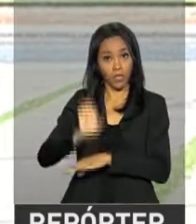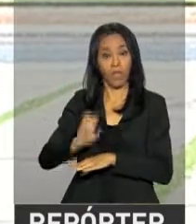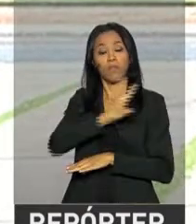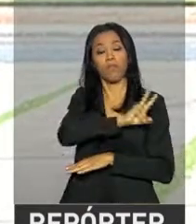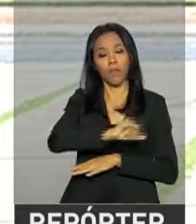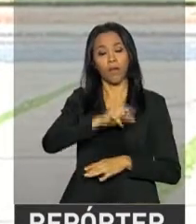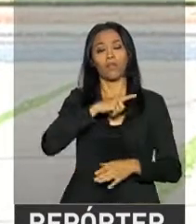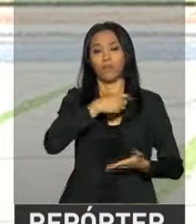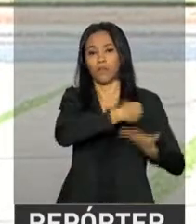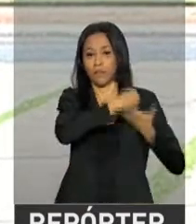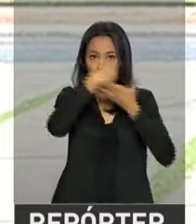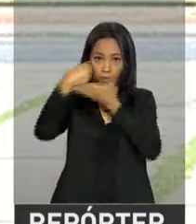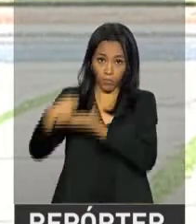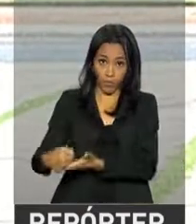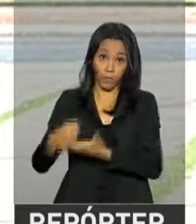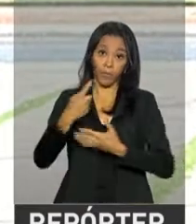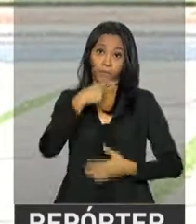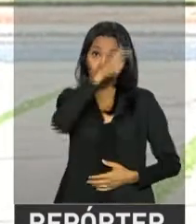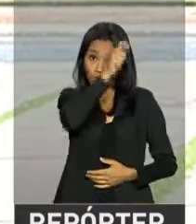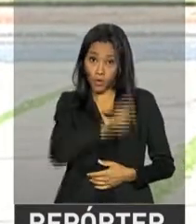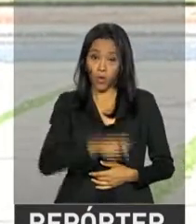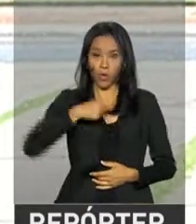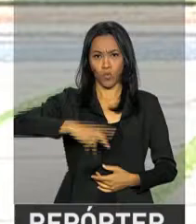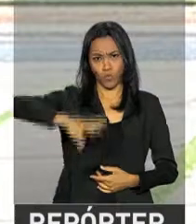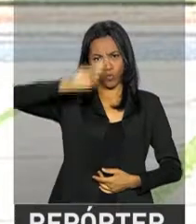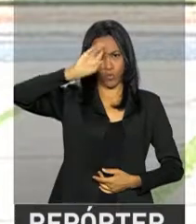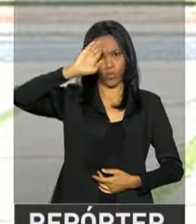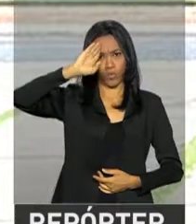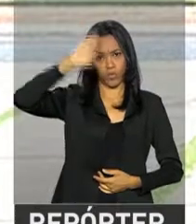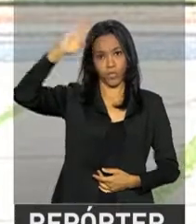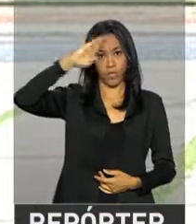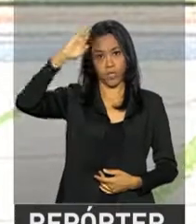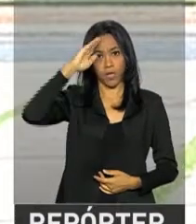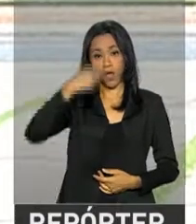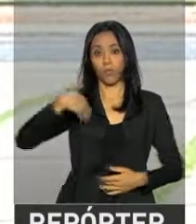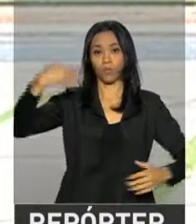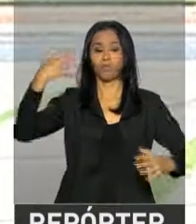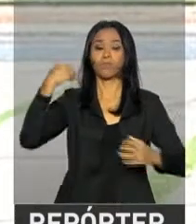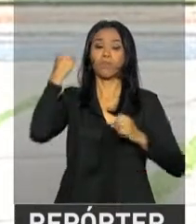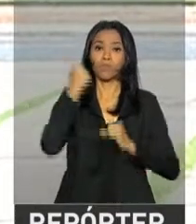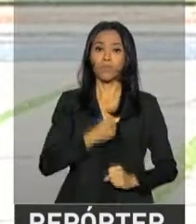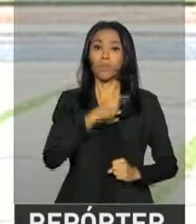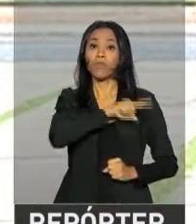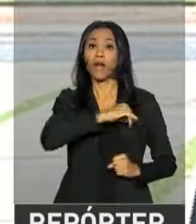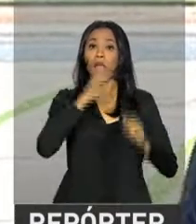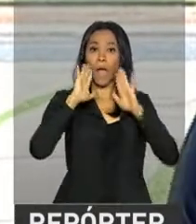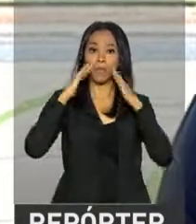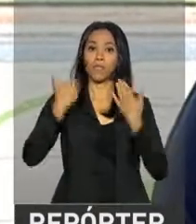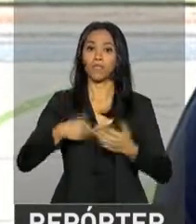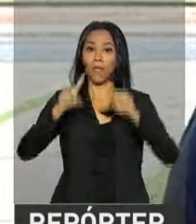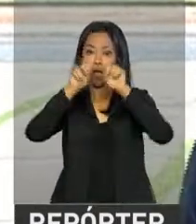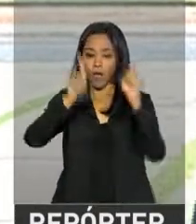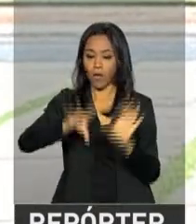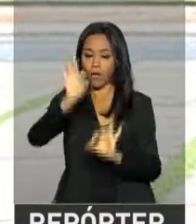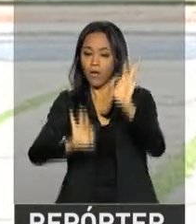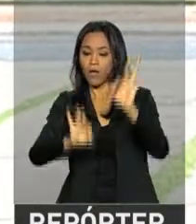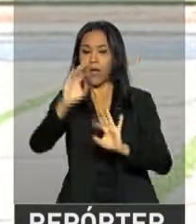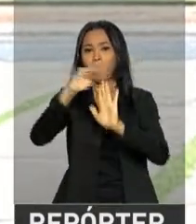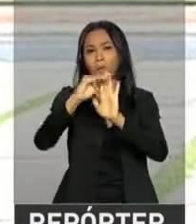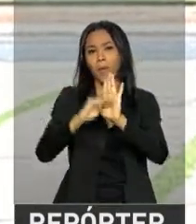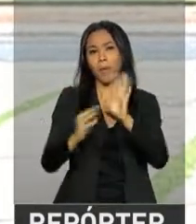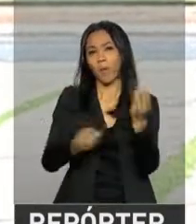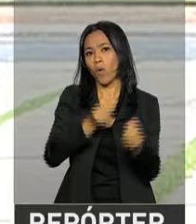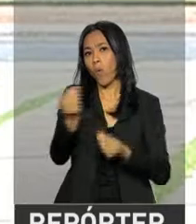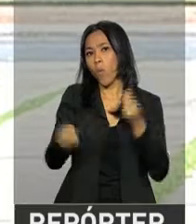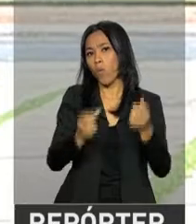o interventor, o general do Exército Walter Souza Braga Neto, apresentar o planejamento da ação. Ainda segundo o ministro da